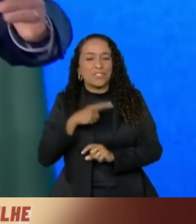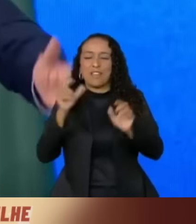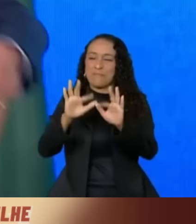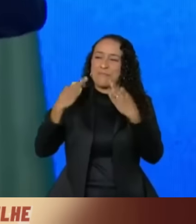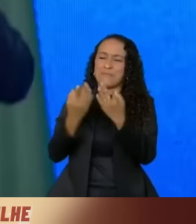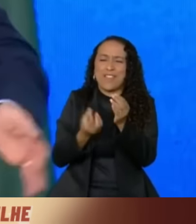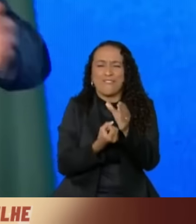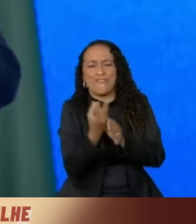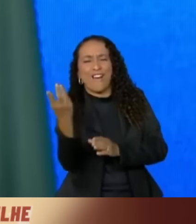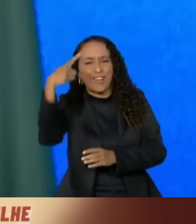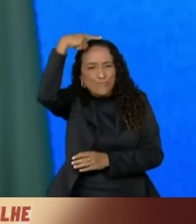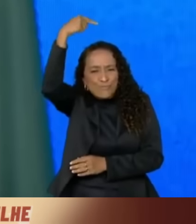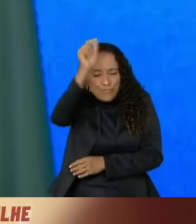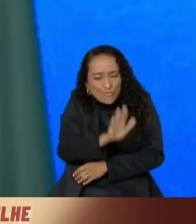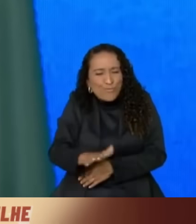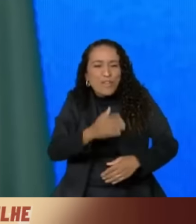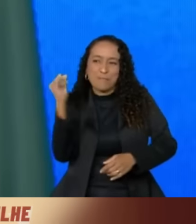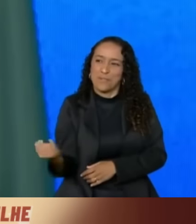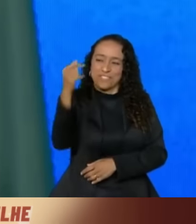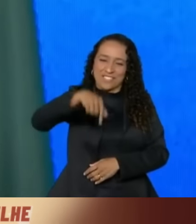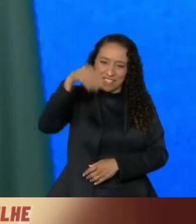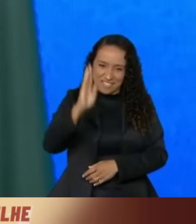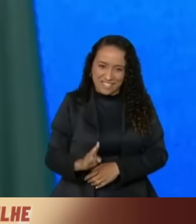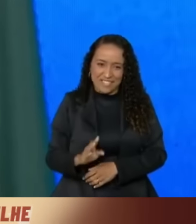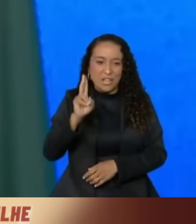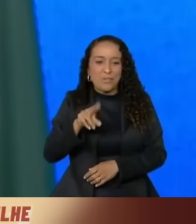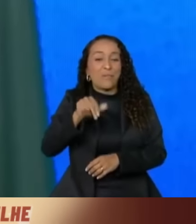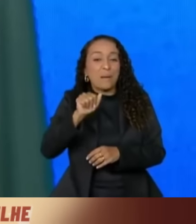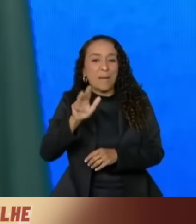de Zé Gotinhas muito importante nesse país, para que